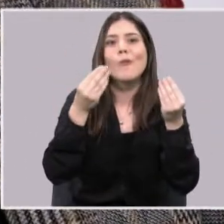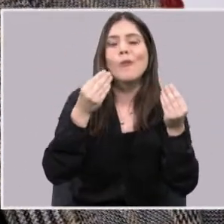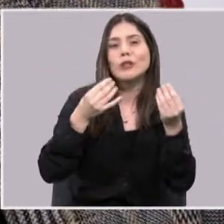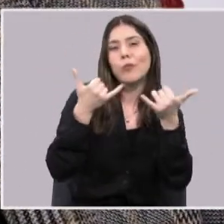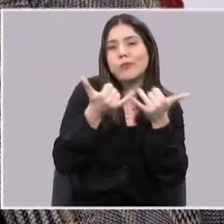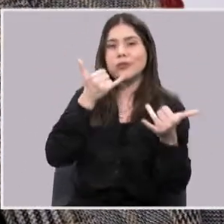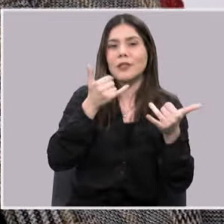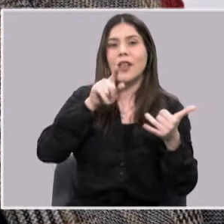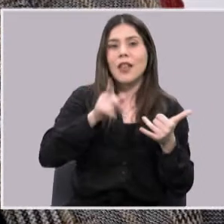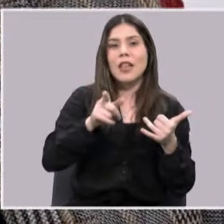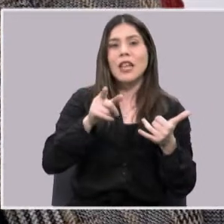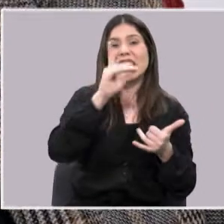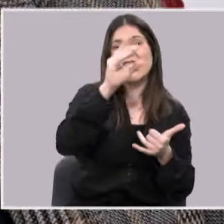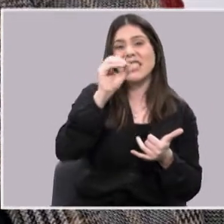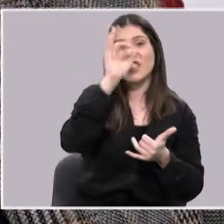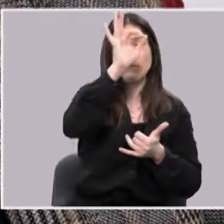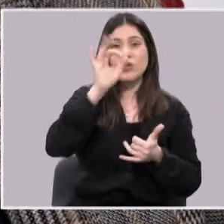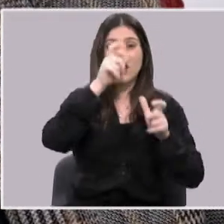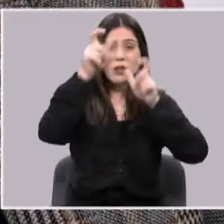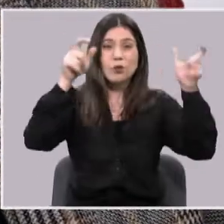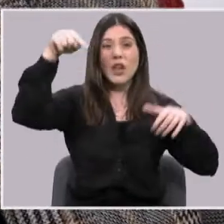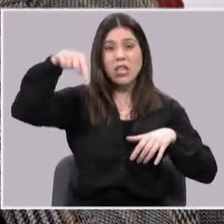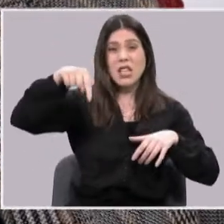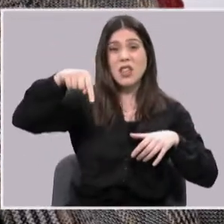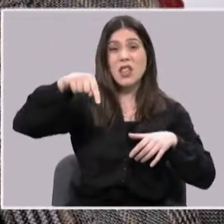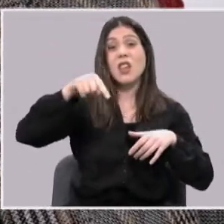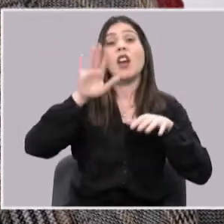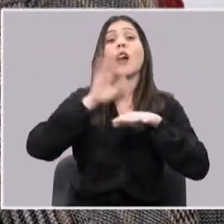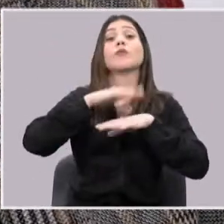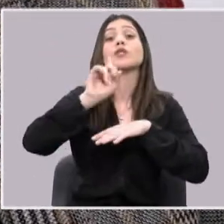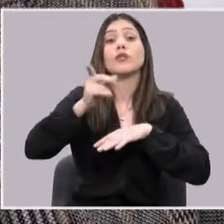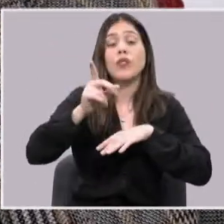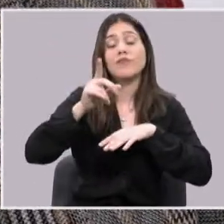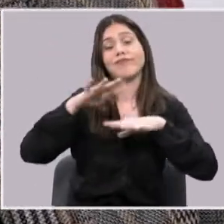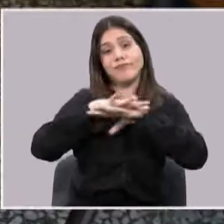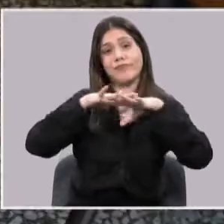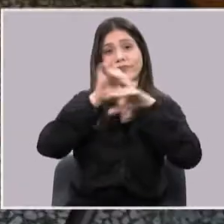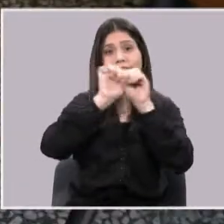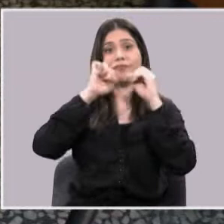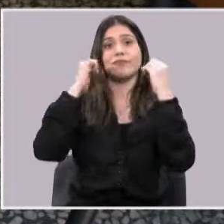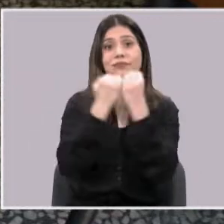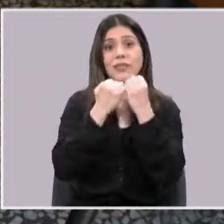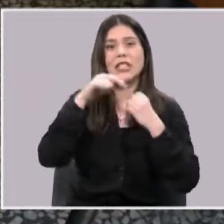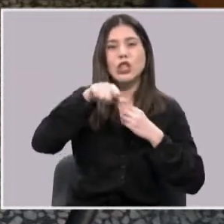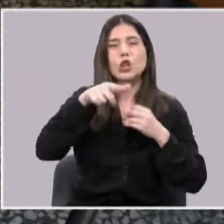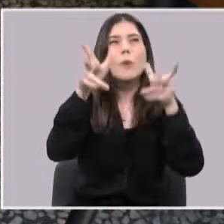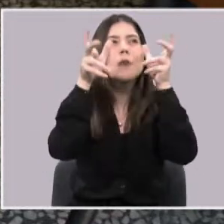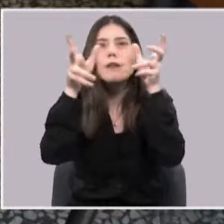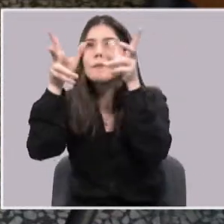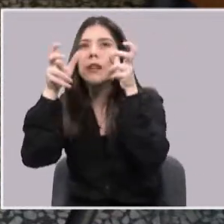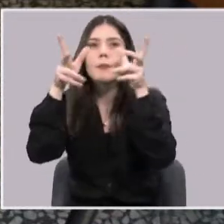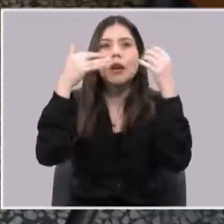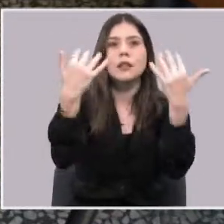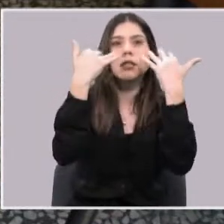Hoje o consumo de informação faz-se 60% da informação que nós consumimos vem das redes sociais. E a forma como nós